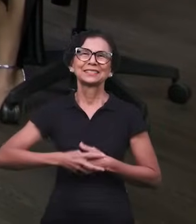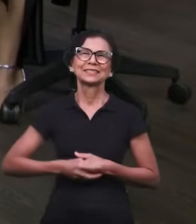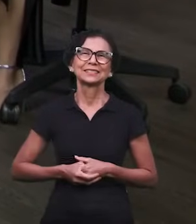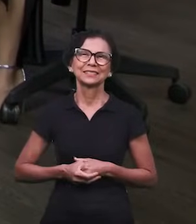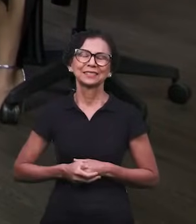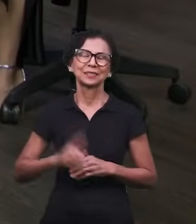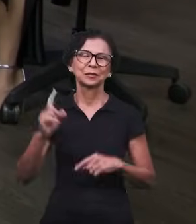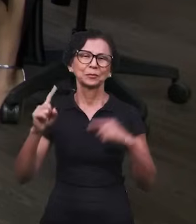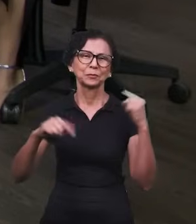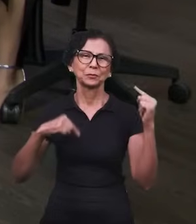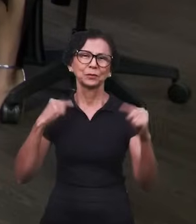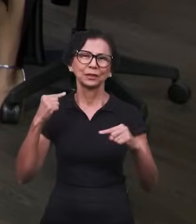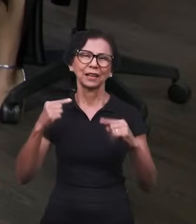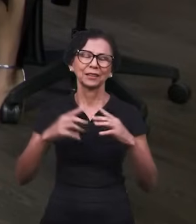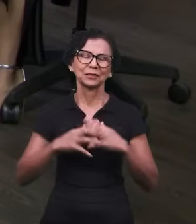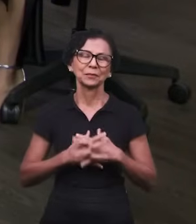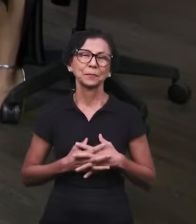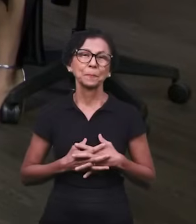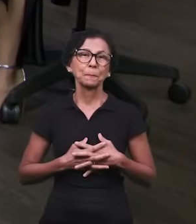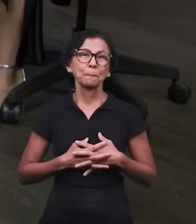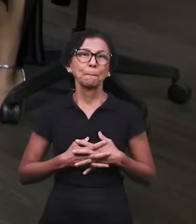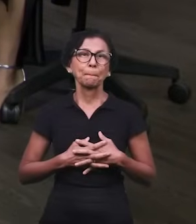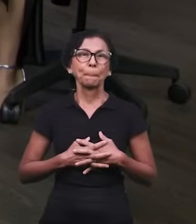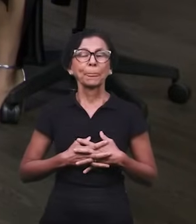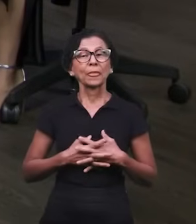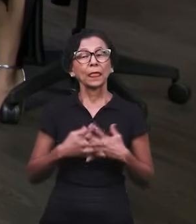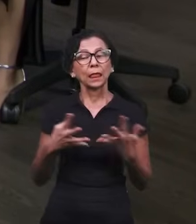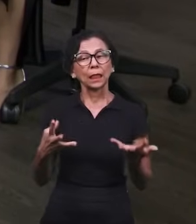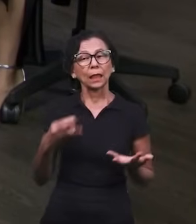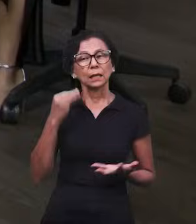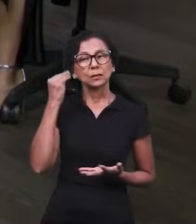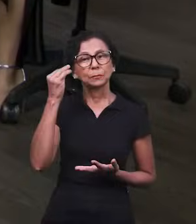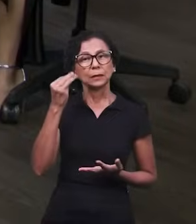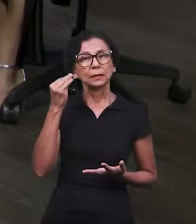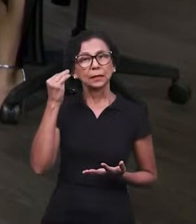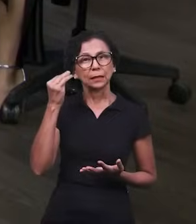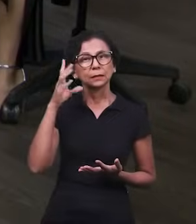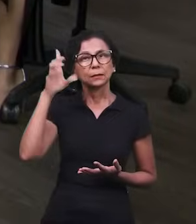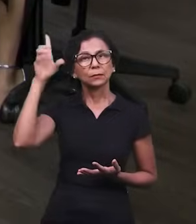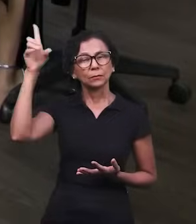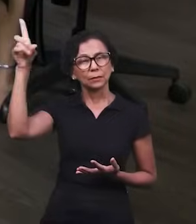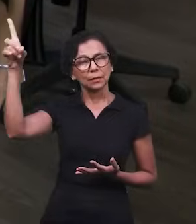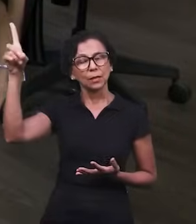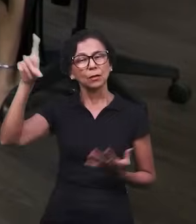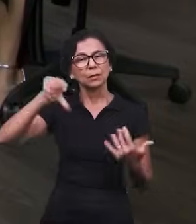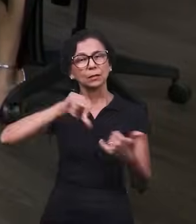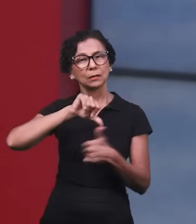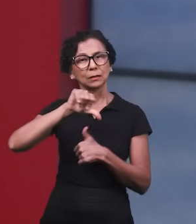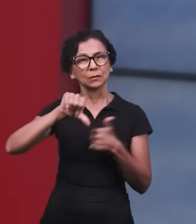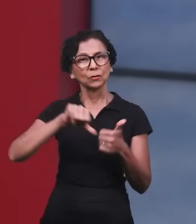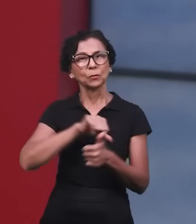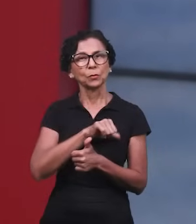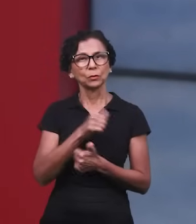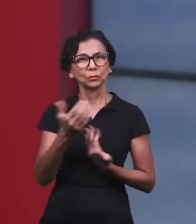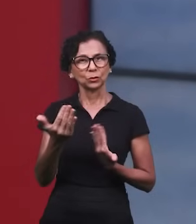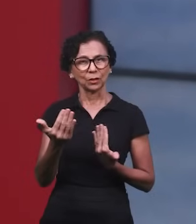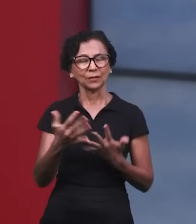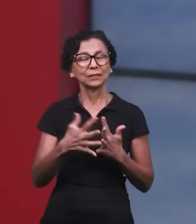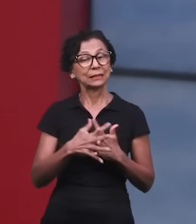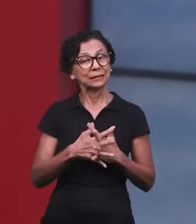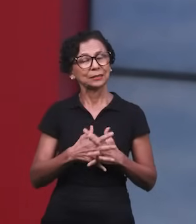acontecer. Agora, no caso, foi uma experiência com Deus que fez isso nele, né? Isso é uma